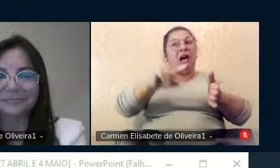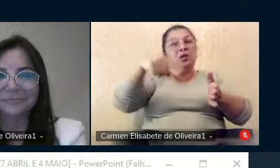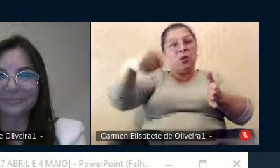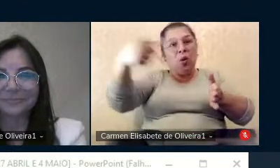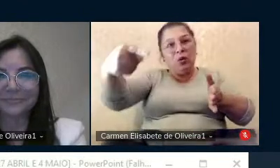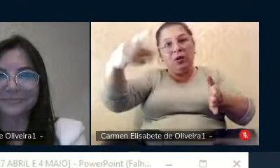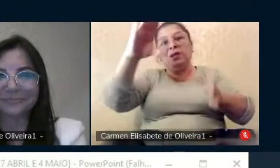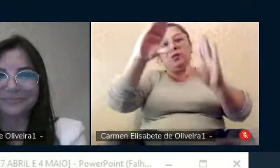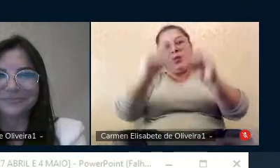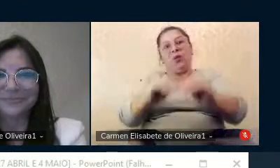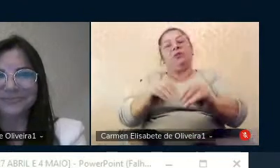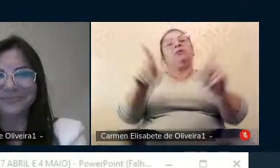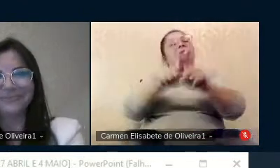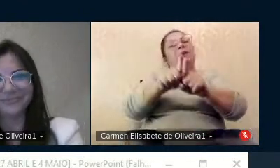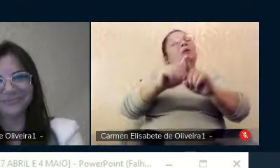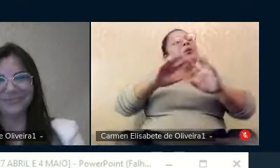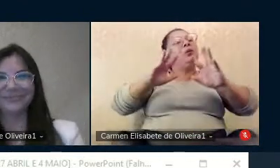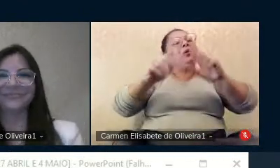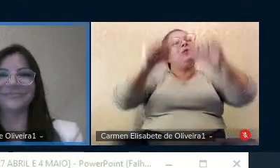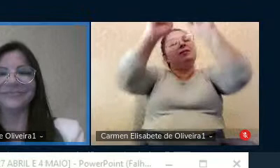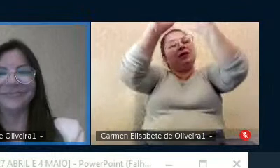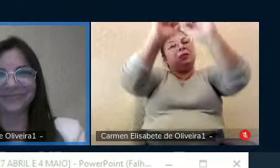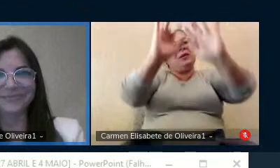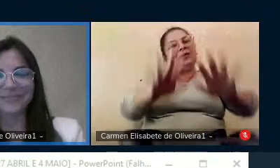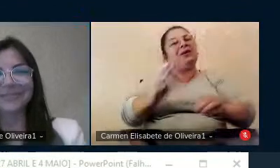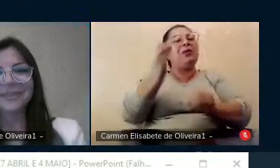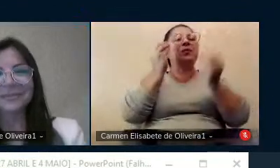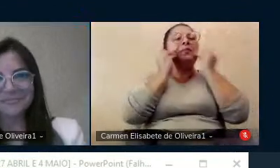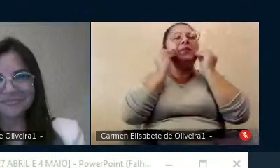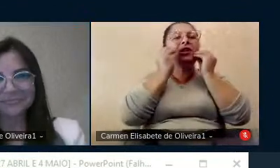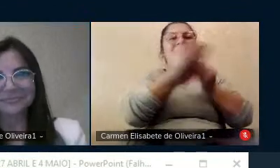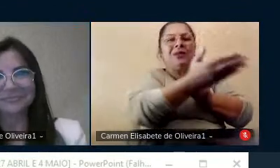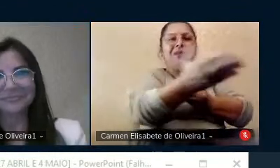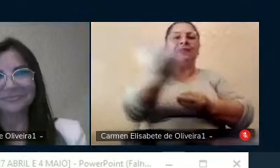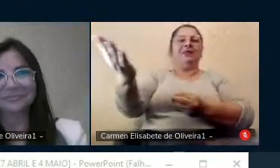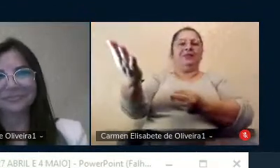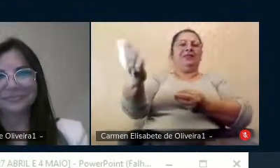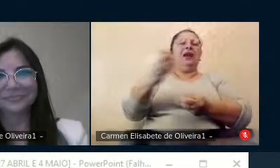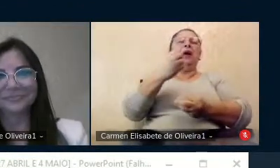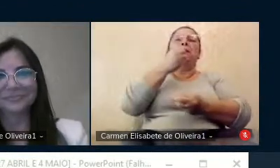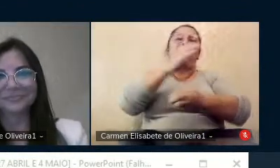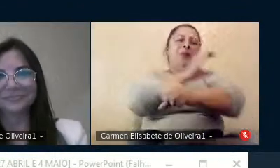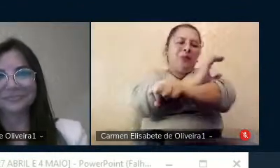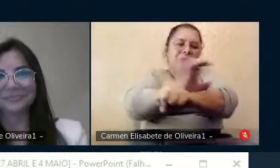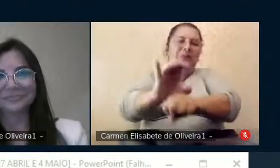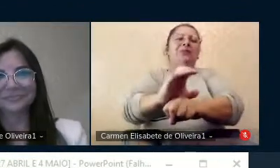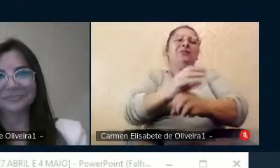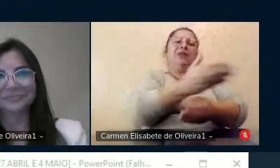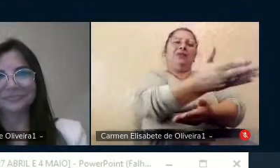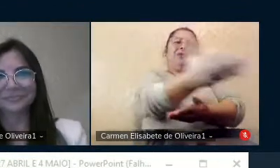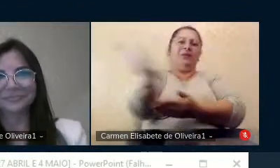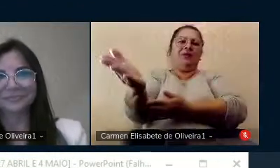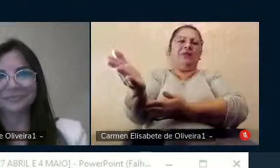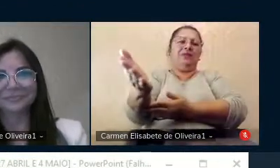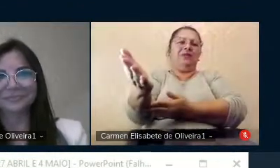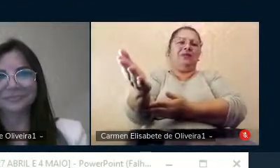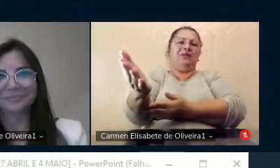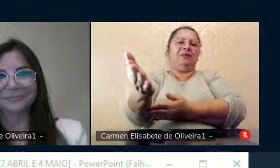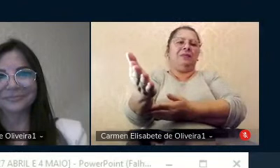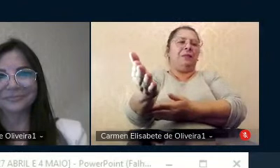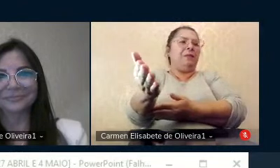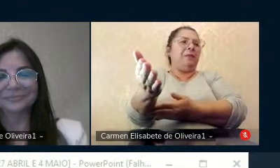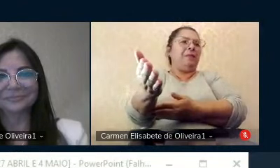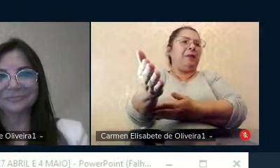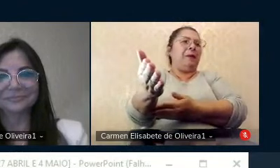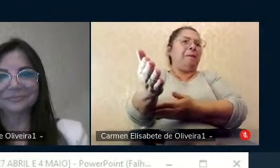dias abençoados. Um beijo no coração de vocês, e bom curso, e boa